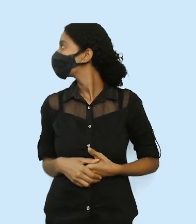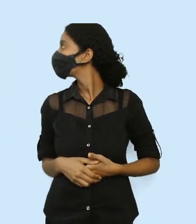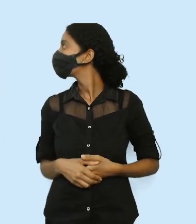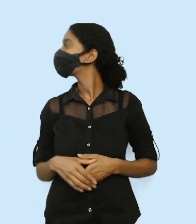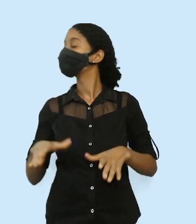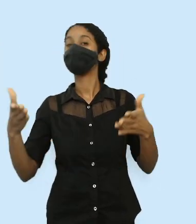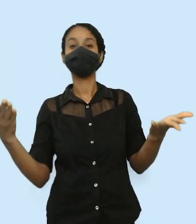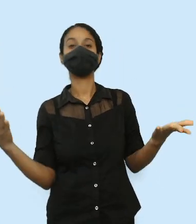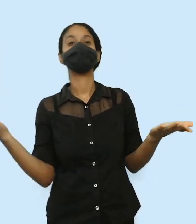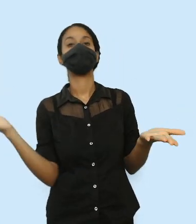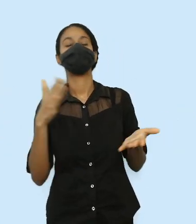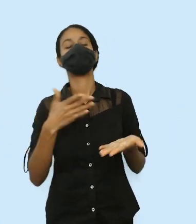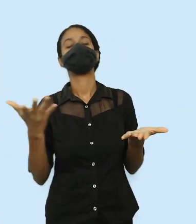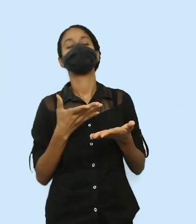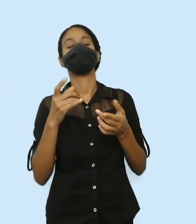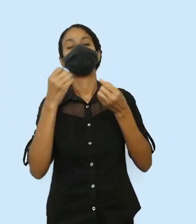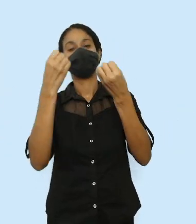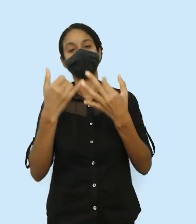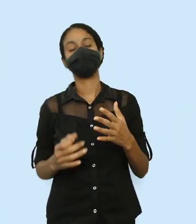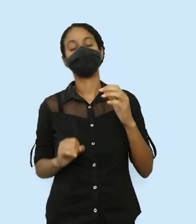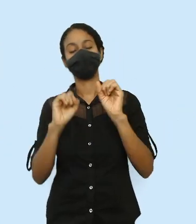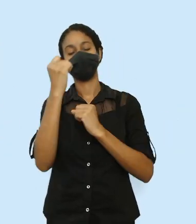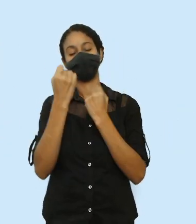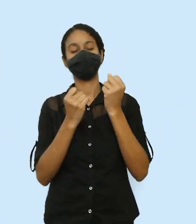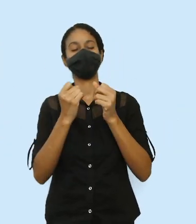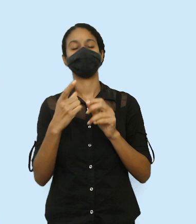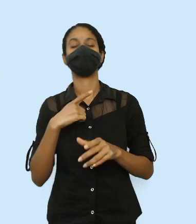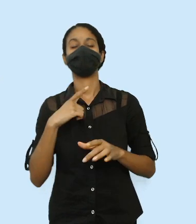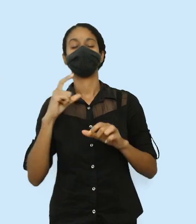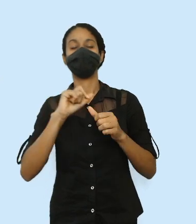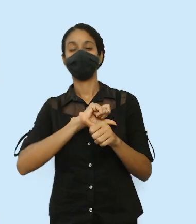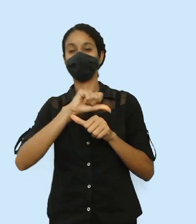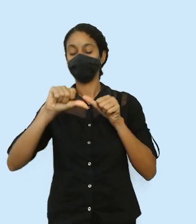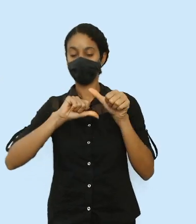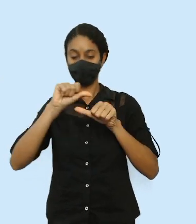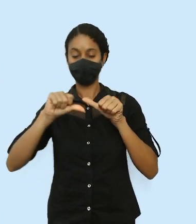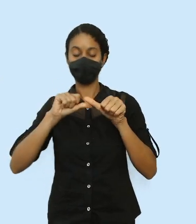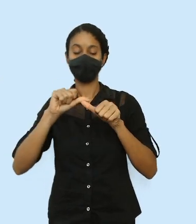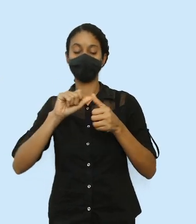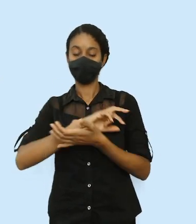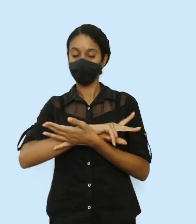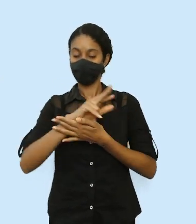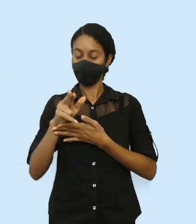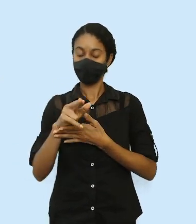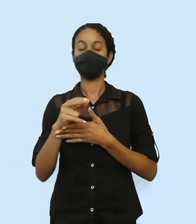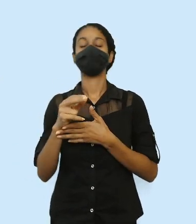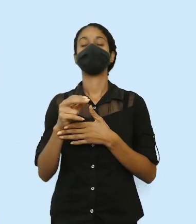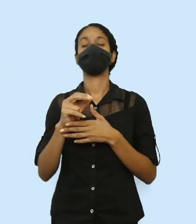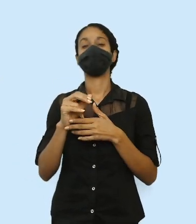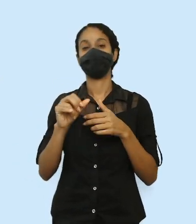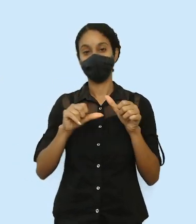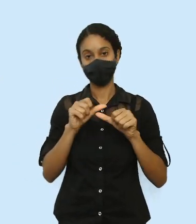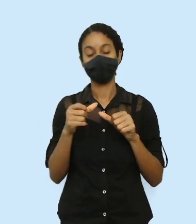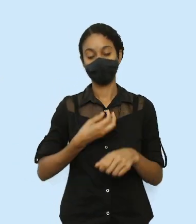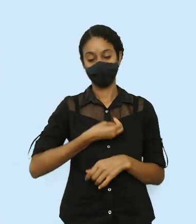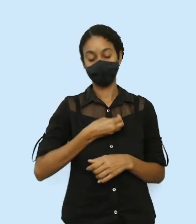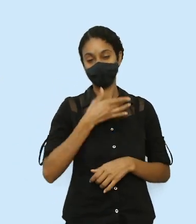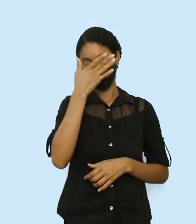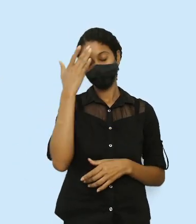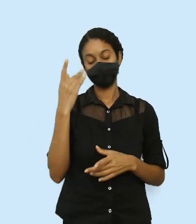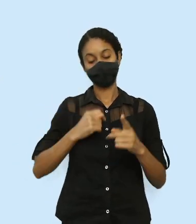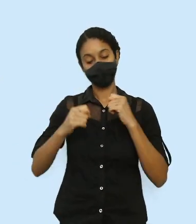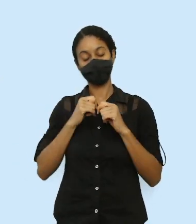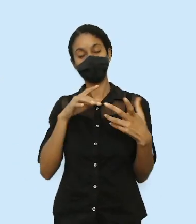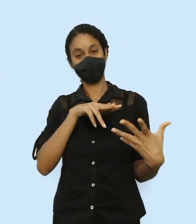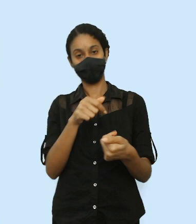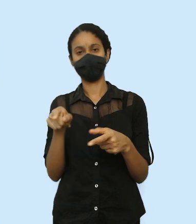Então vamos lá. O nascimento da indústria ele vai causar um monte de transformações na vida, na economia mundial e na vida das pessoas. Por